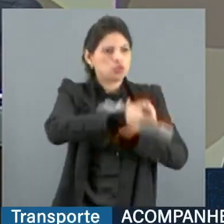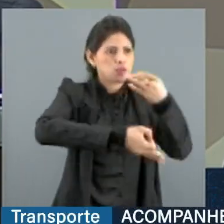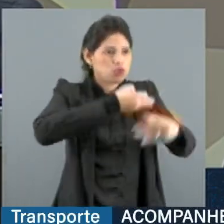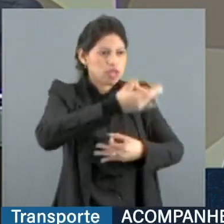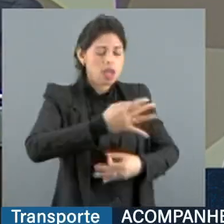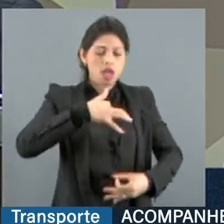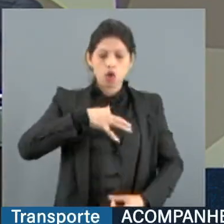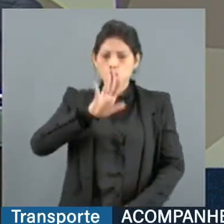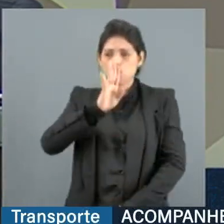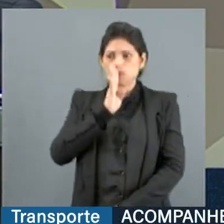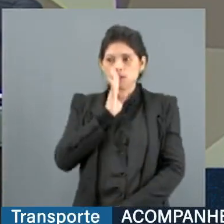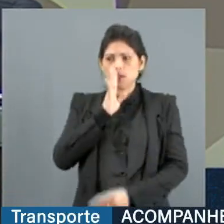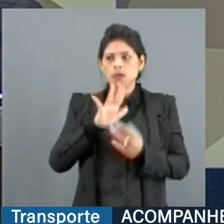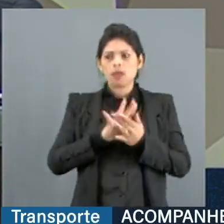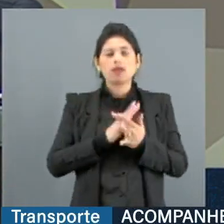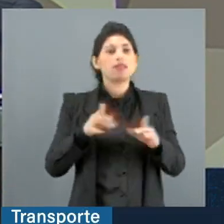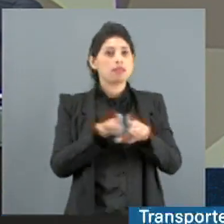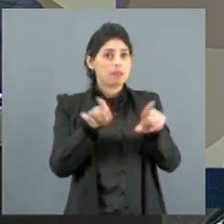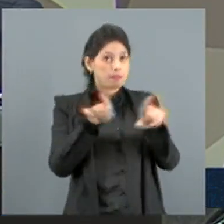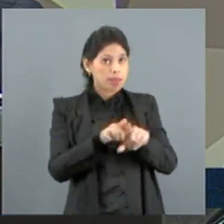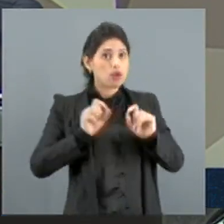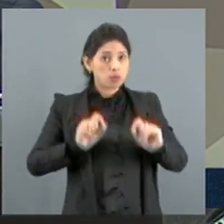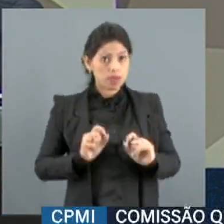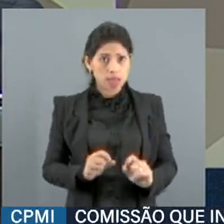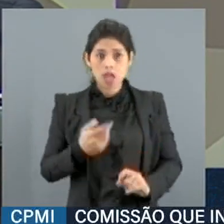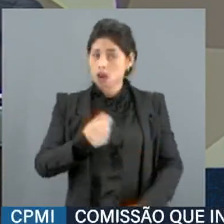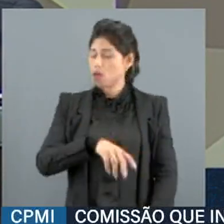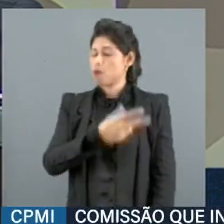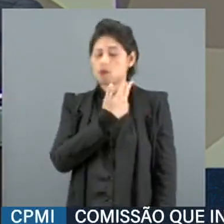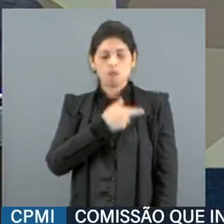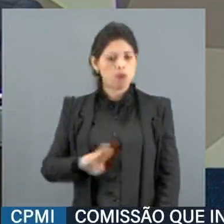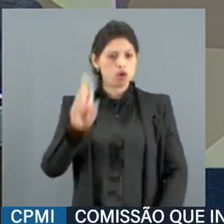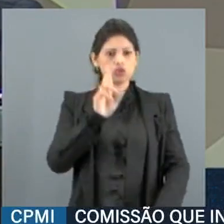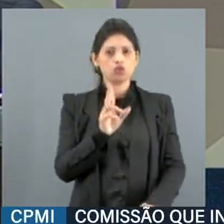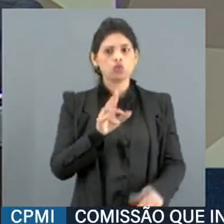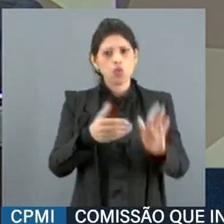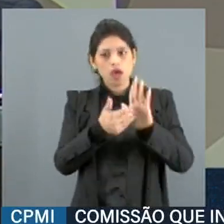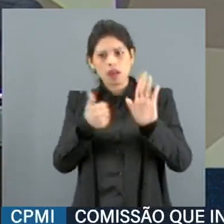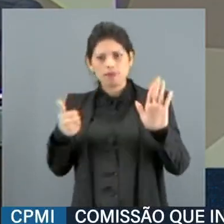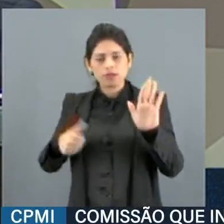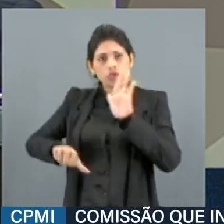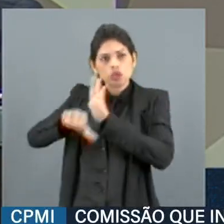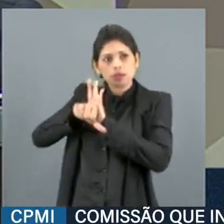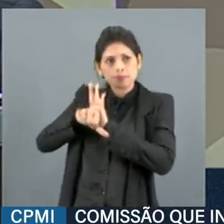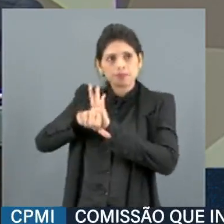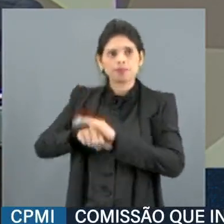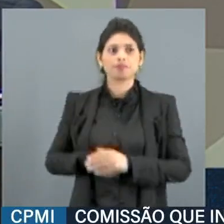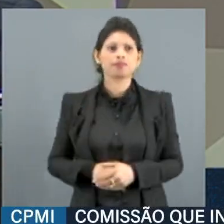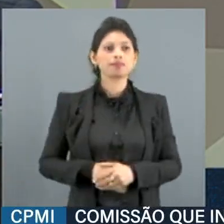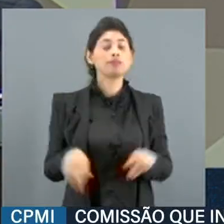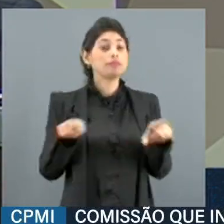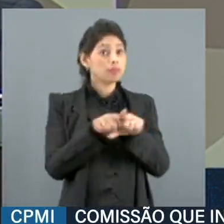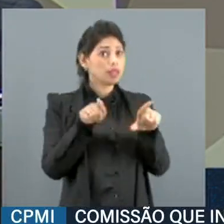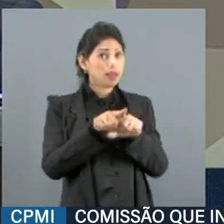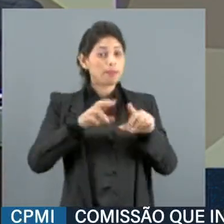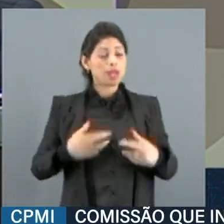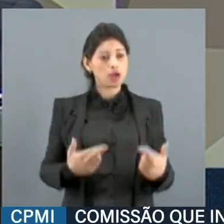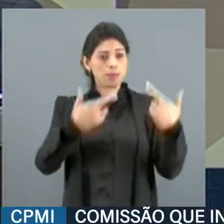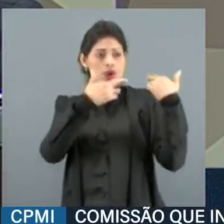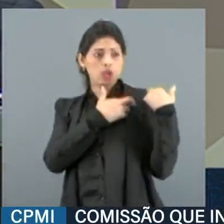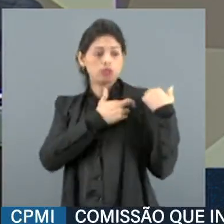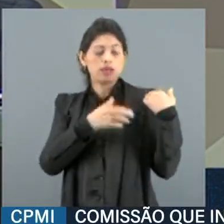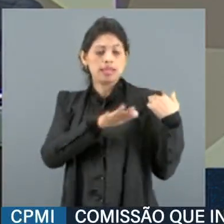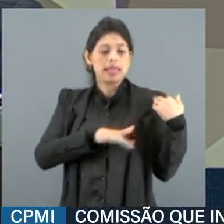ser obrigado a responder às perguntas que possam incriminá-lo. Quanto ao contexto das apurações, também por respeito ao Poder